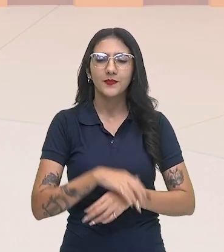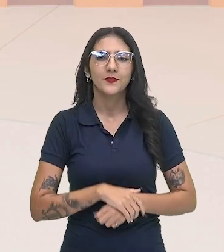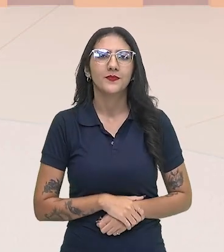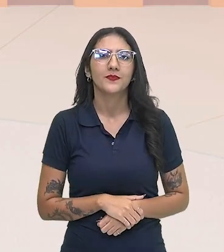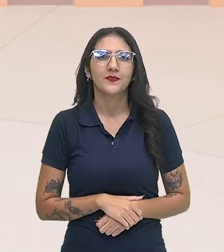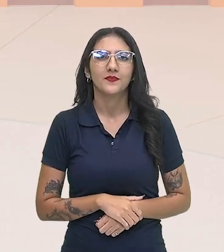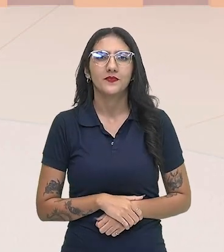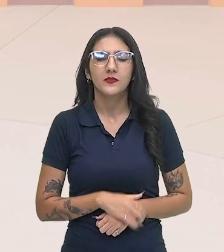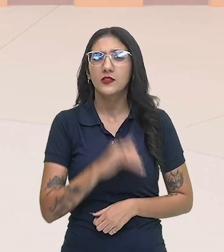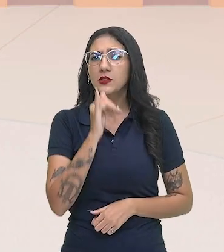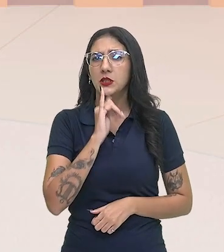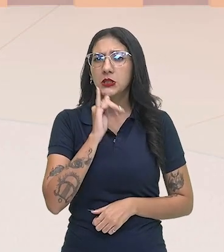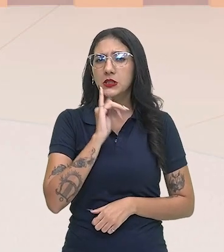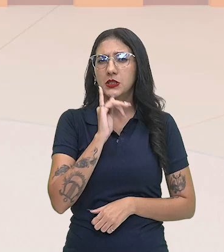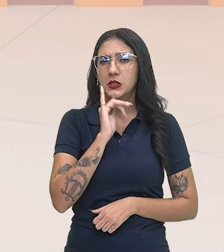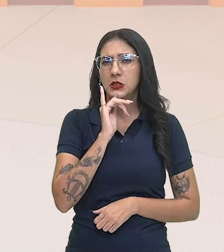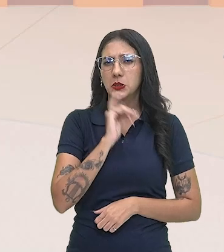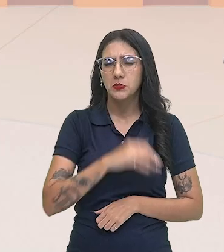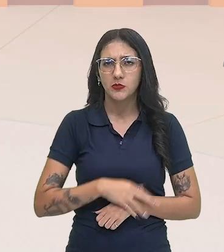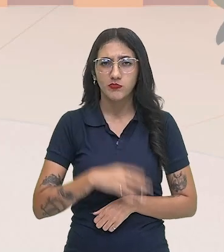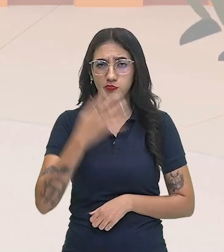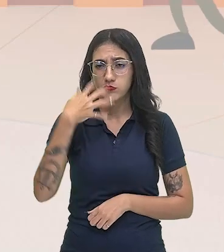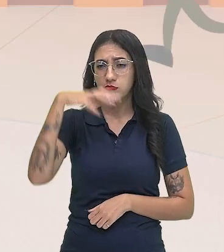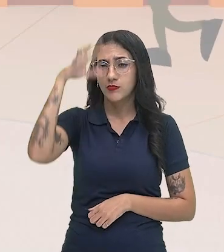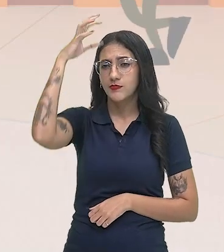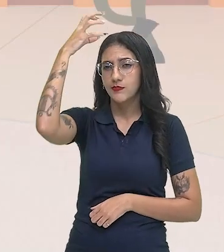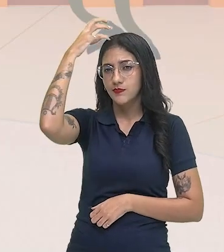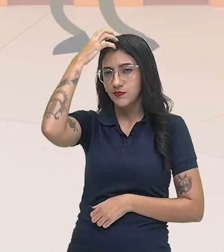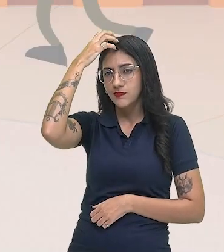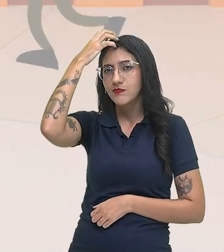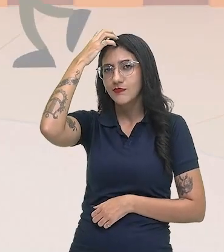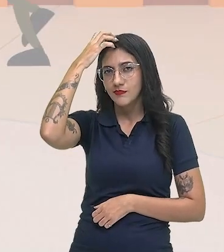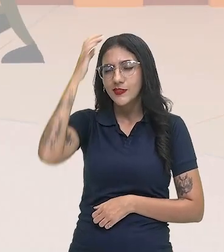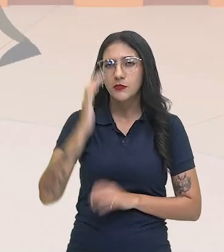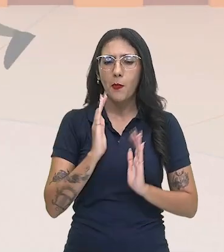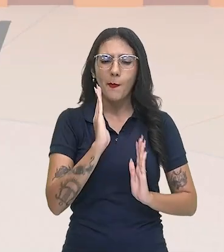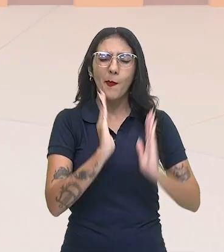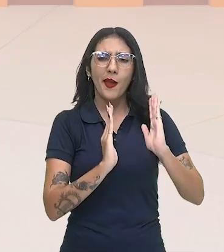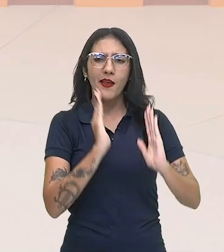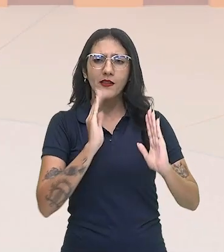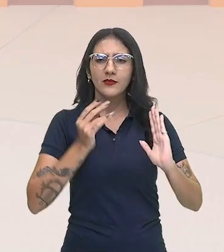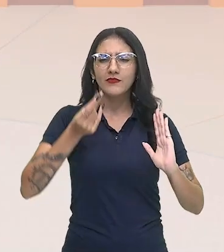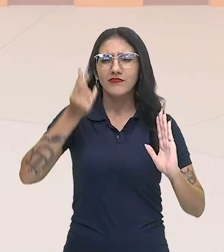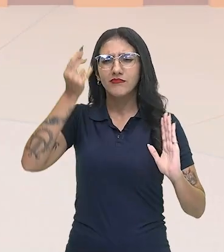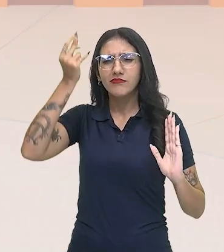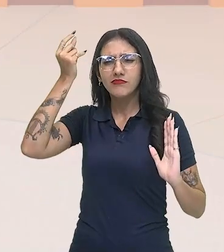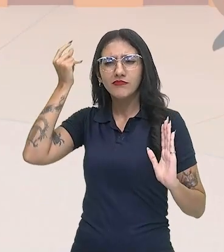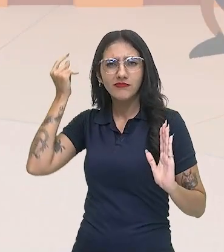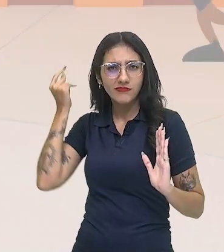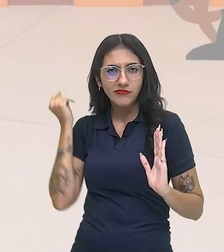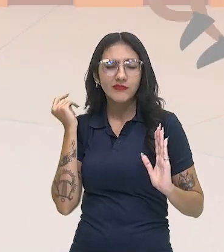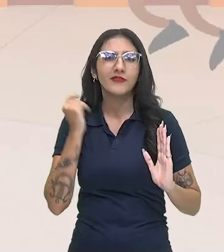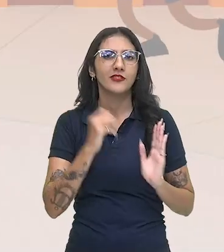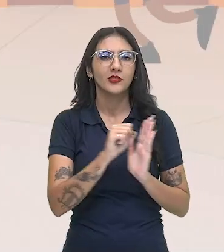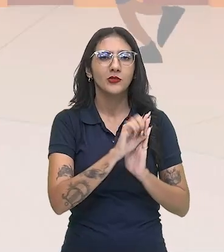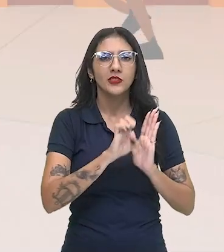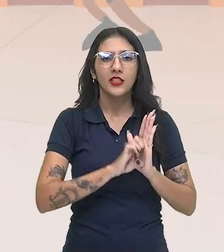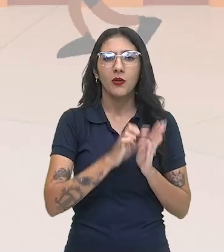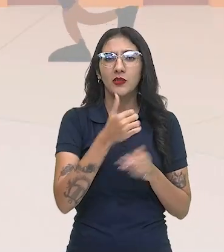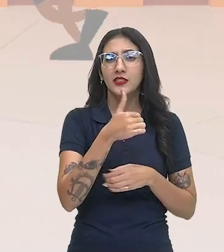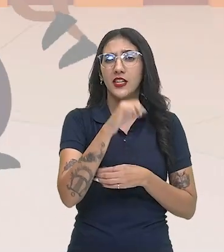durante o Império, primeiro reinado, regência, segundo reinado, lá no final do século